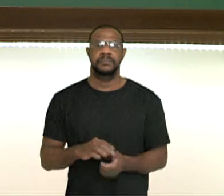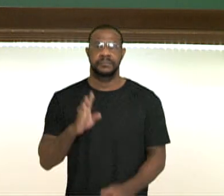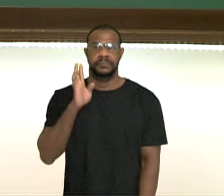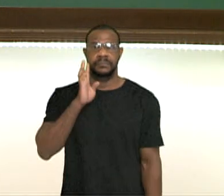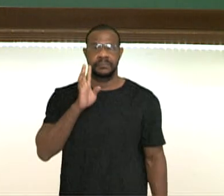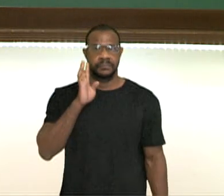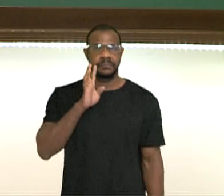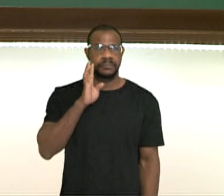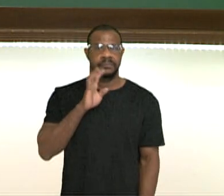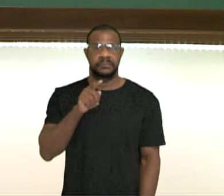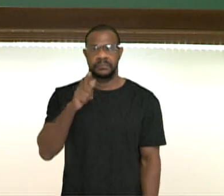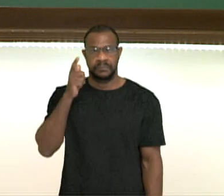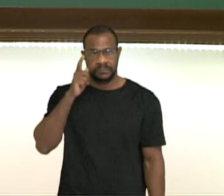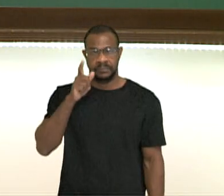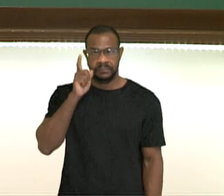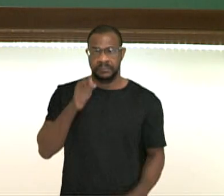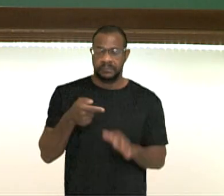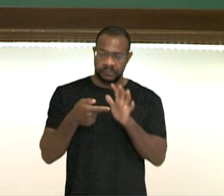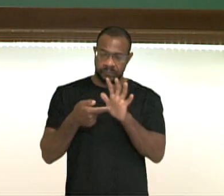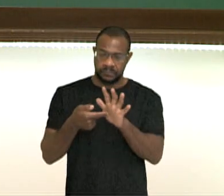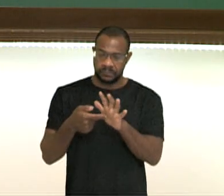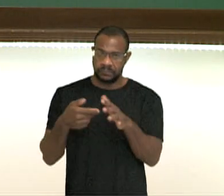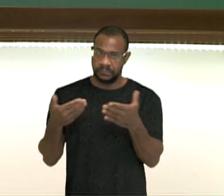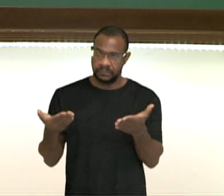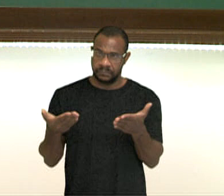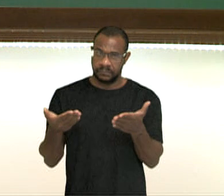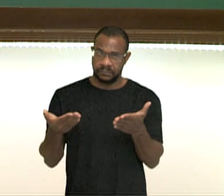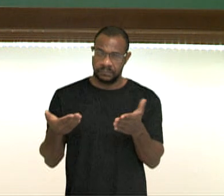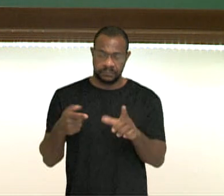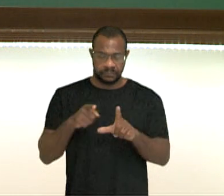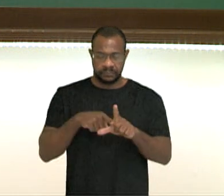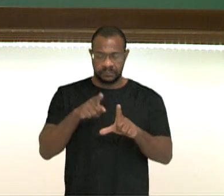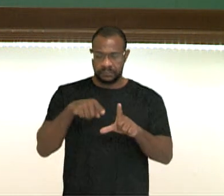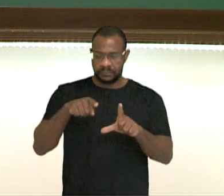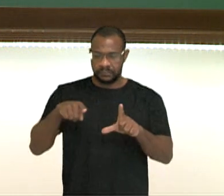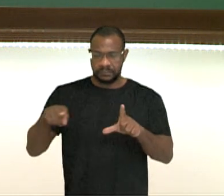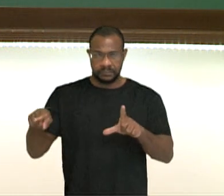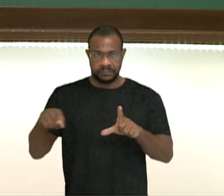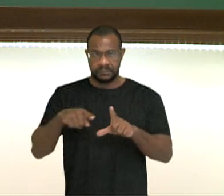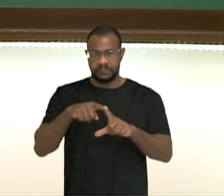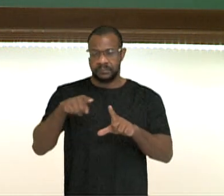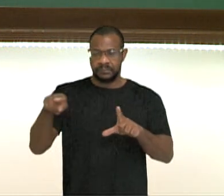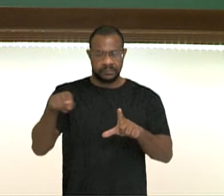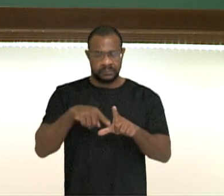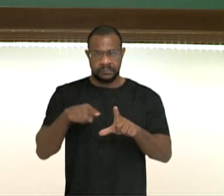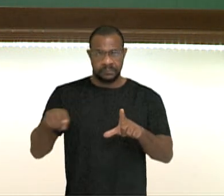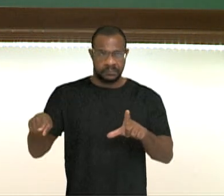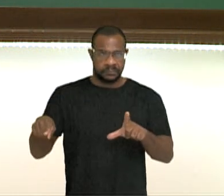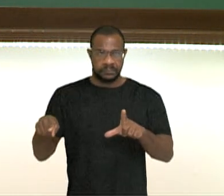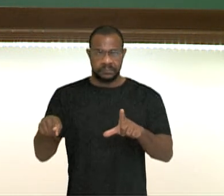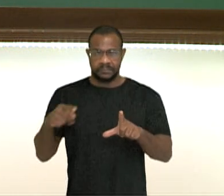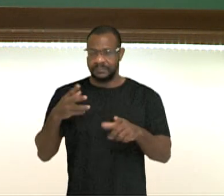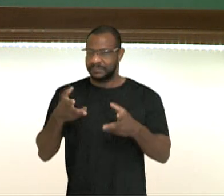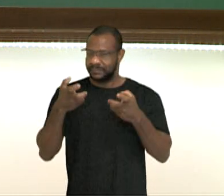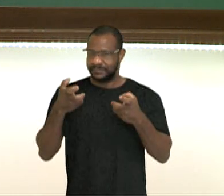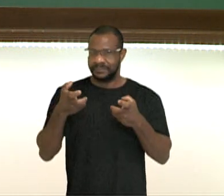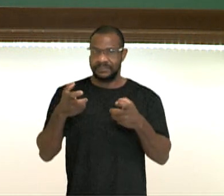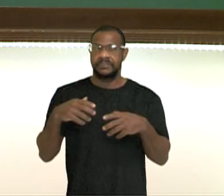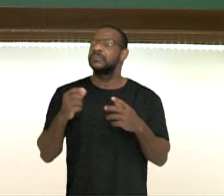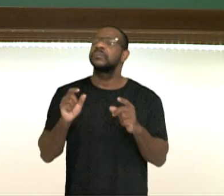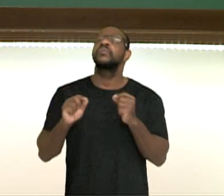Legal. E aí, você conseguiu identificar então, neste gráfico, do que ele trata, que tipo então de gráfico aqui está